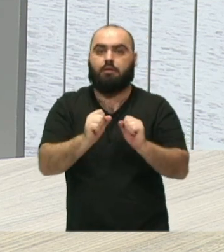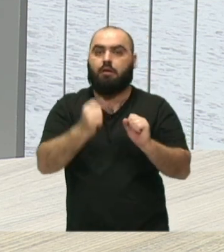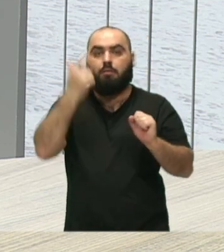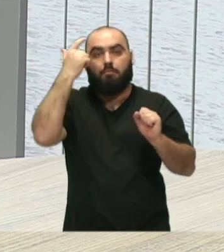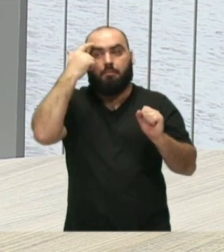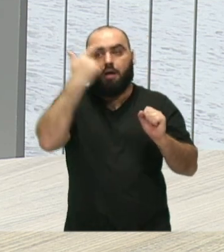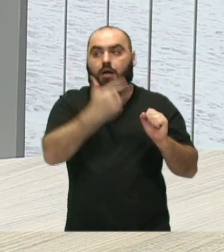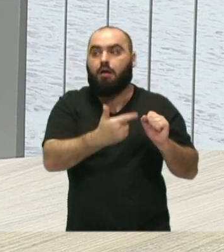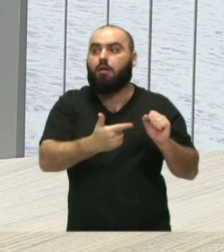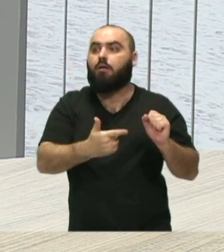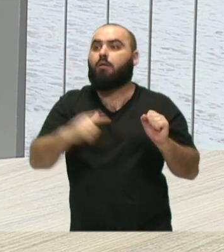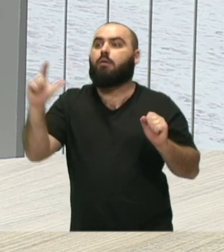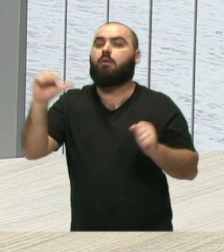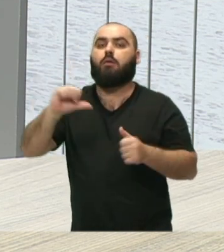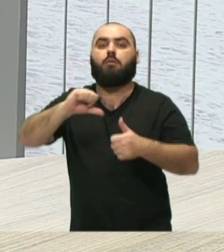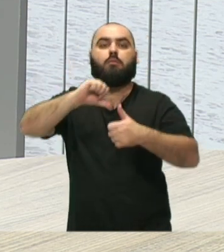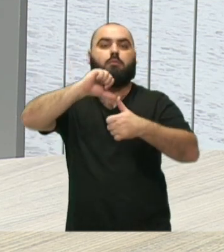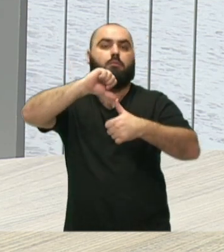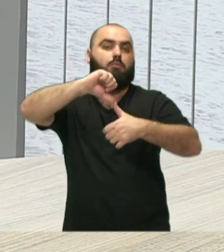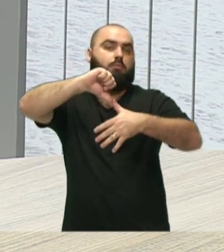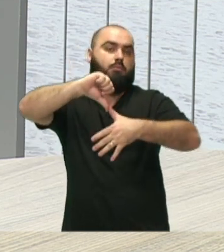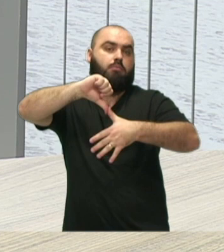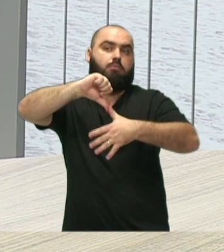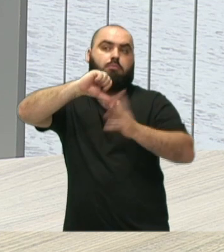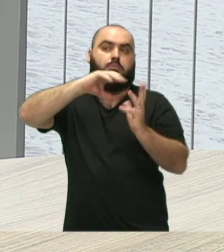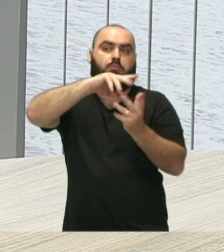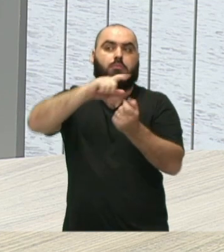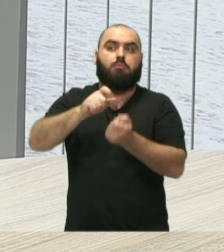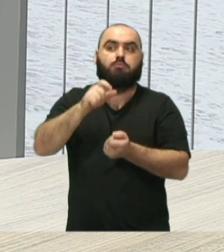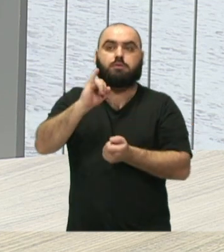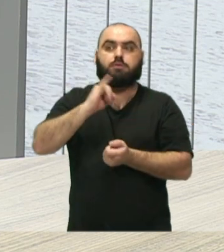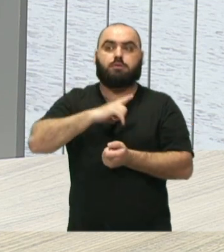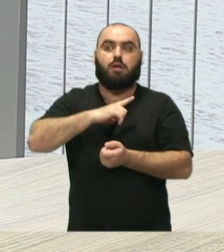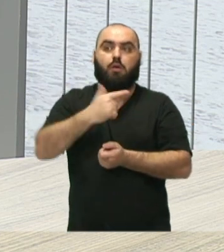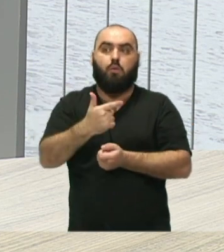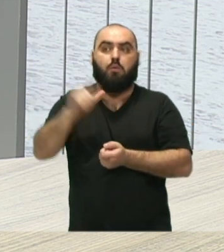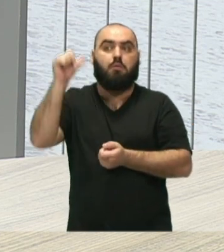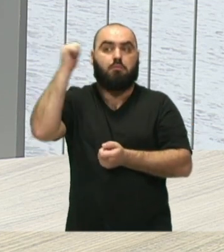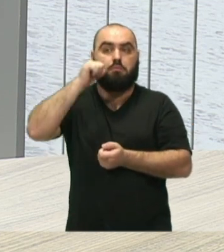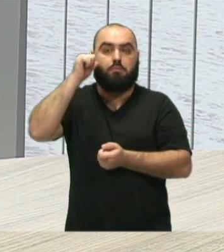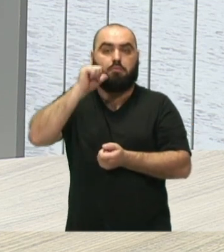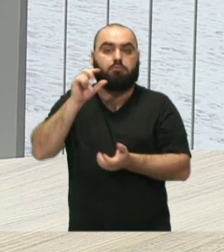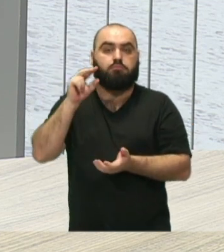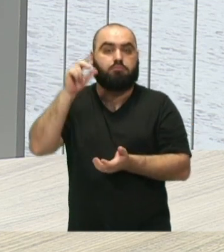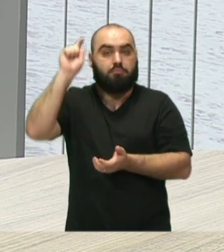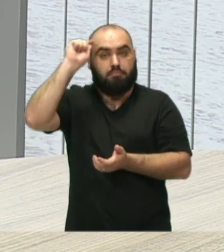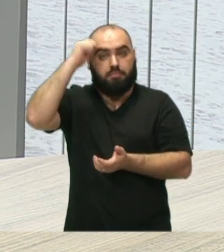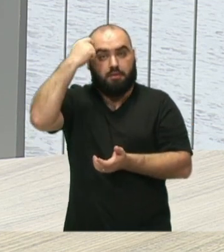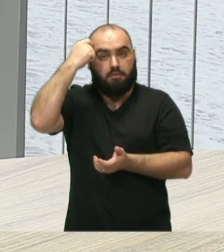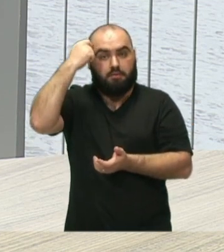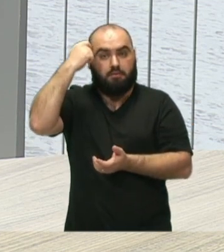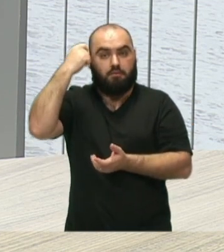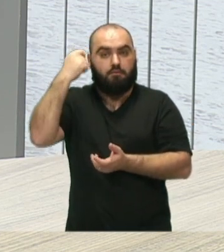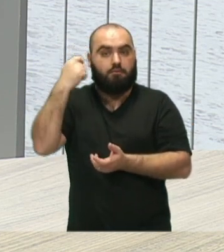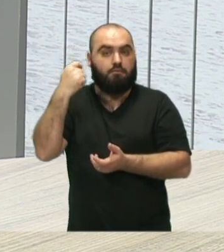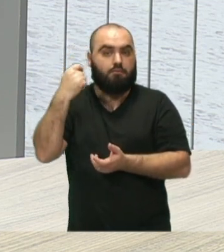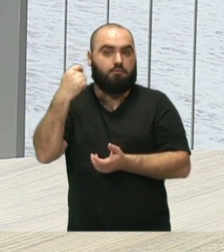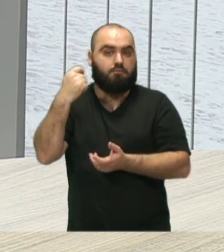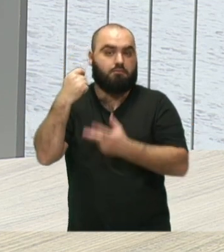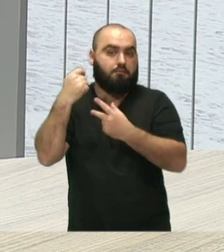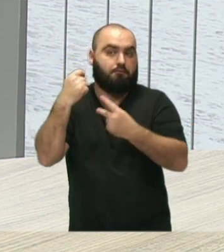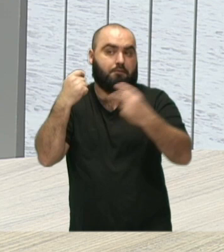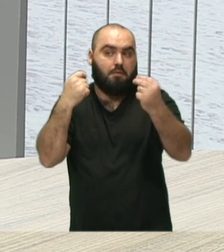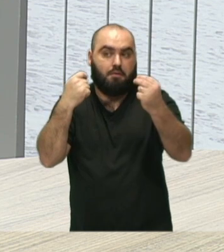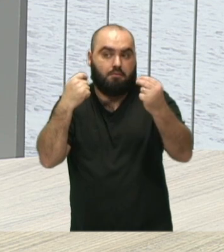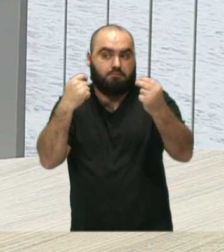em continente, e eu não lembro aqui no globo se nós temos outra mulher nessa posição. Outra mulher preta fora do continente africano, não